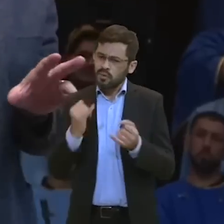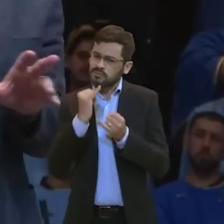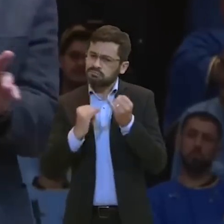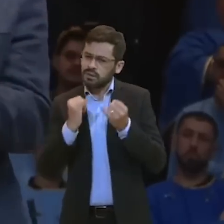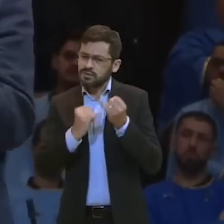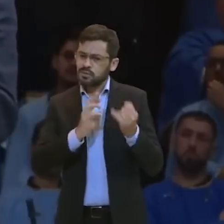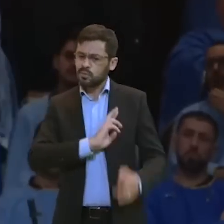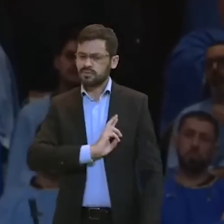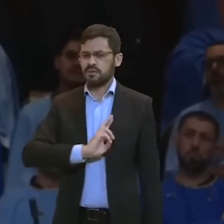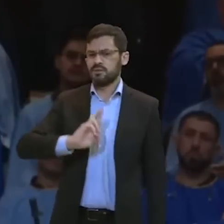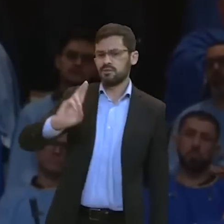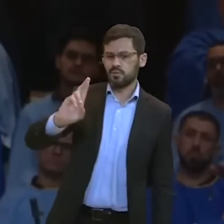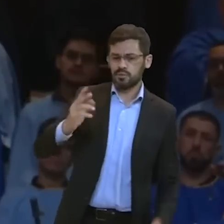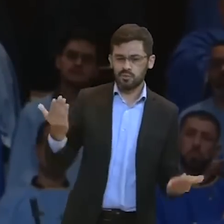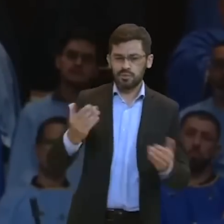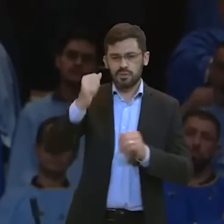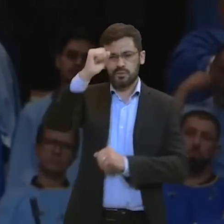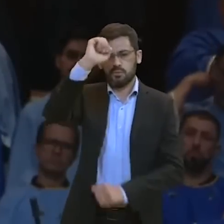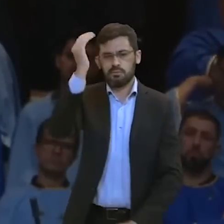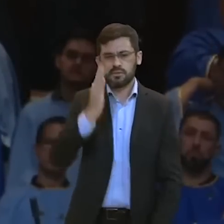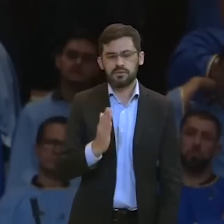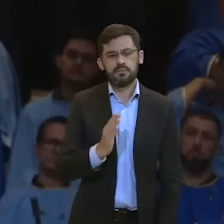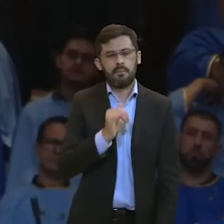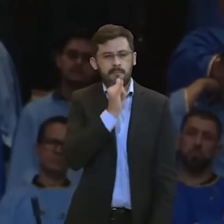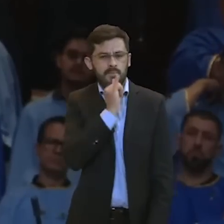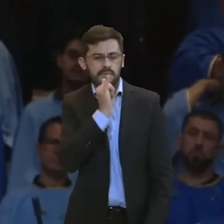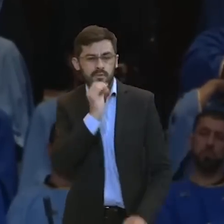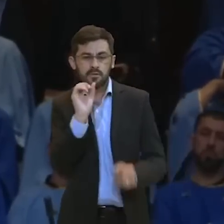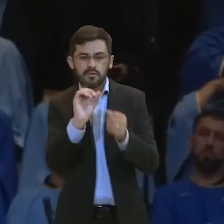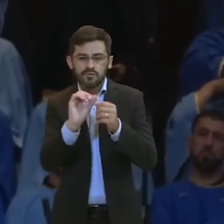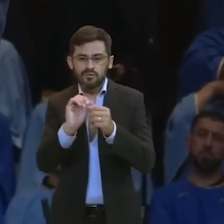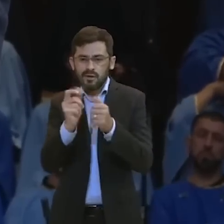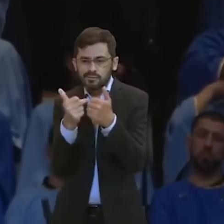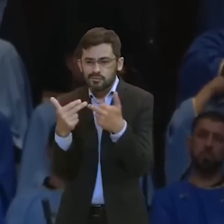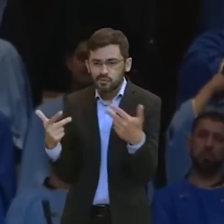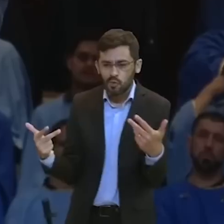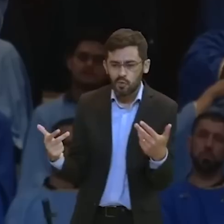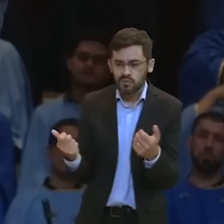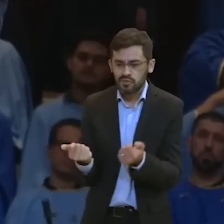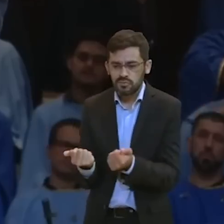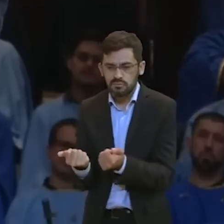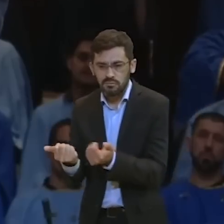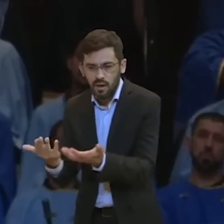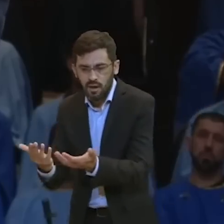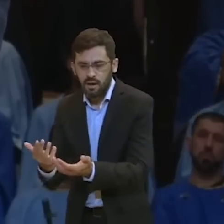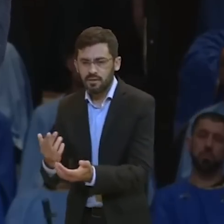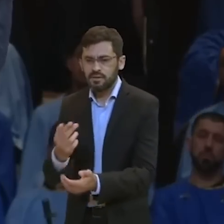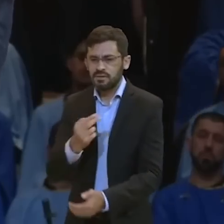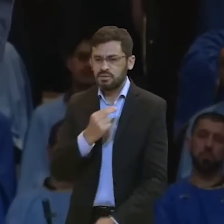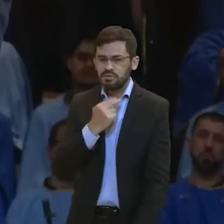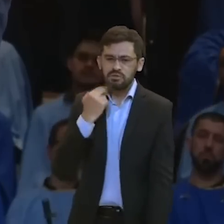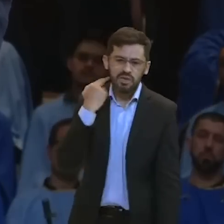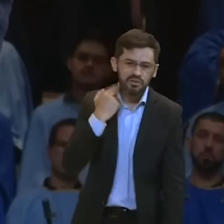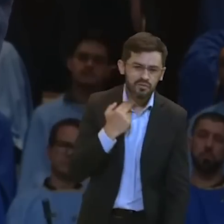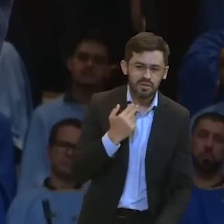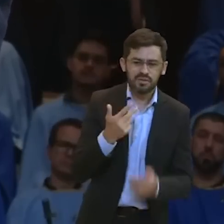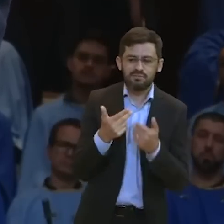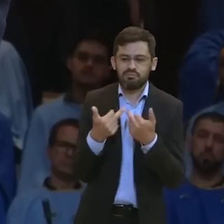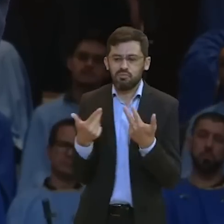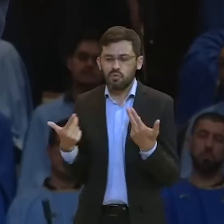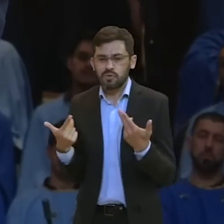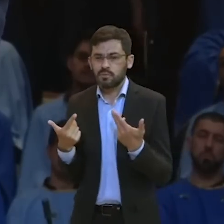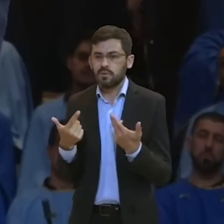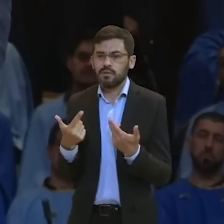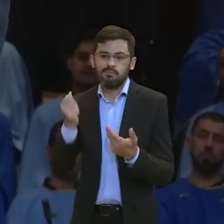no Brasil, em que você faz trabalhos e oferendas para conseguir o que você